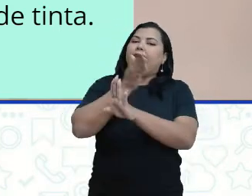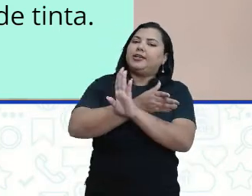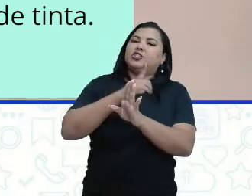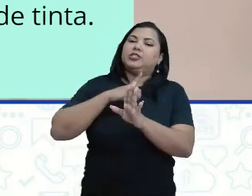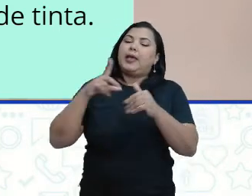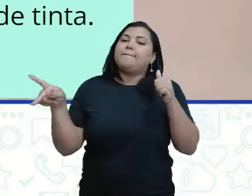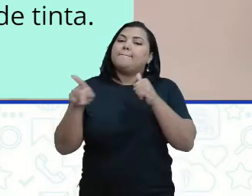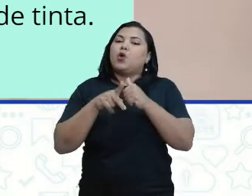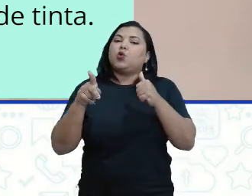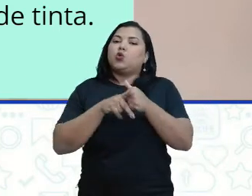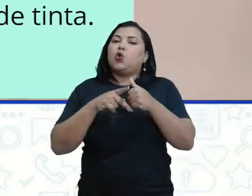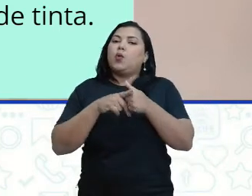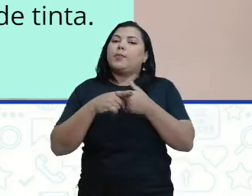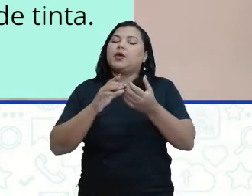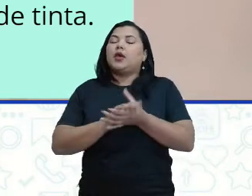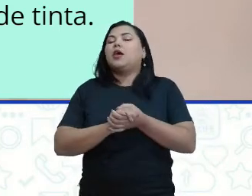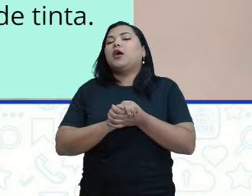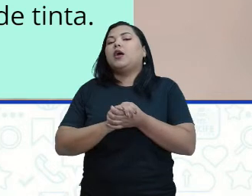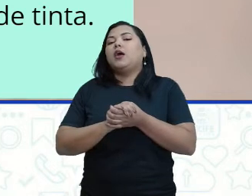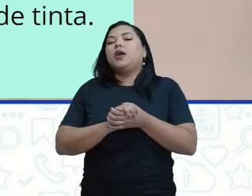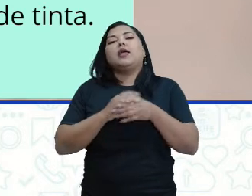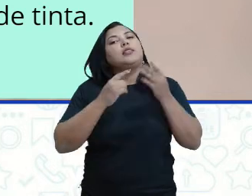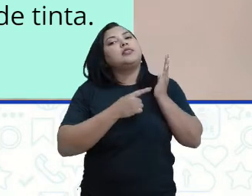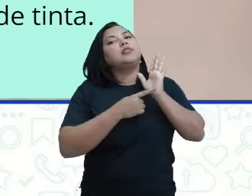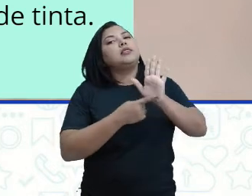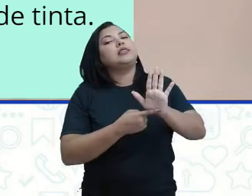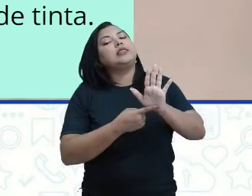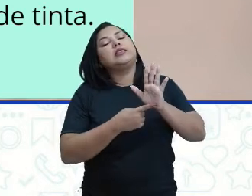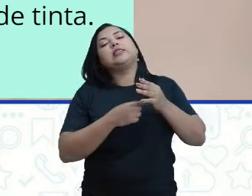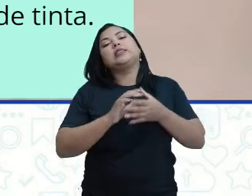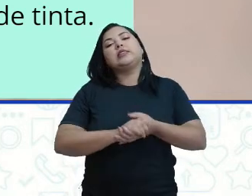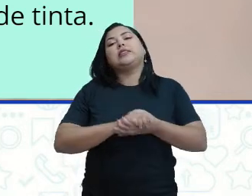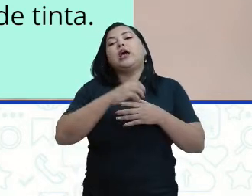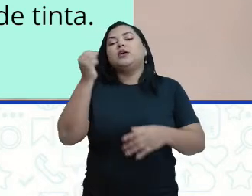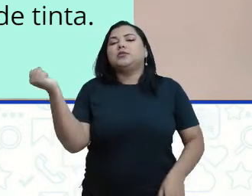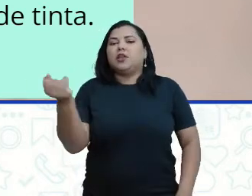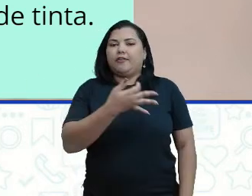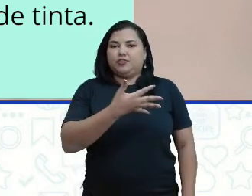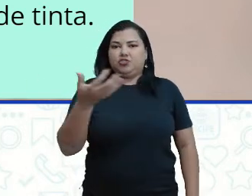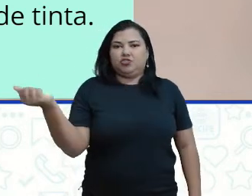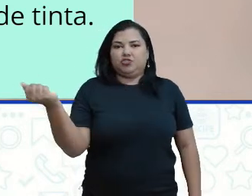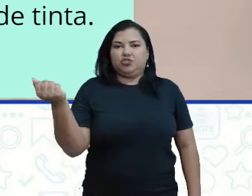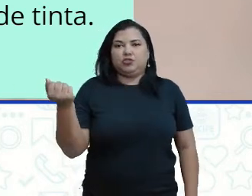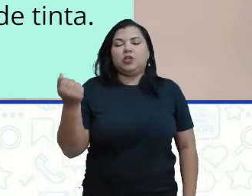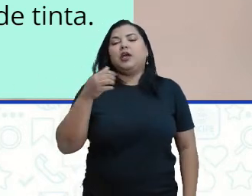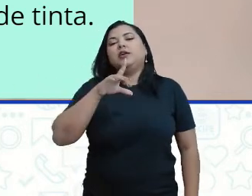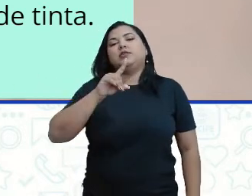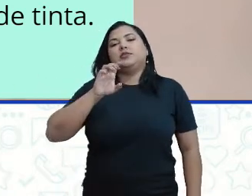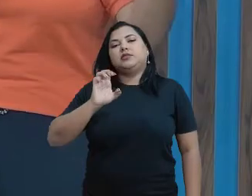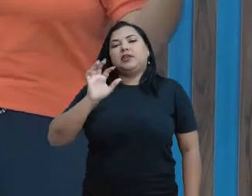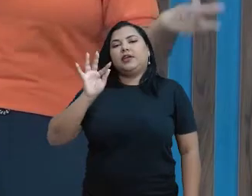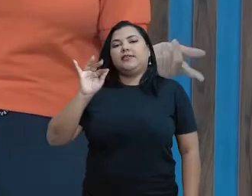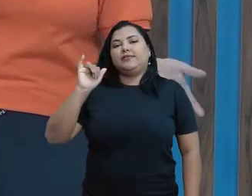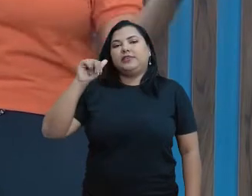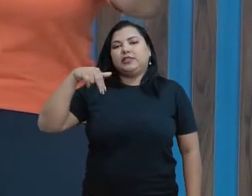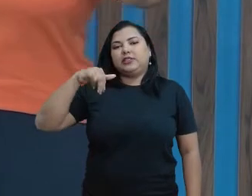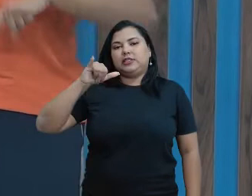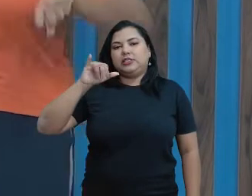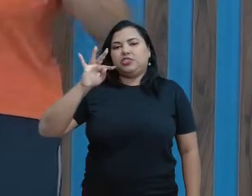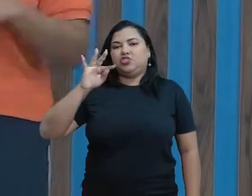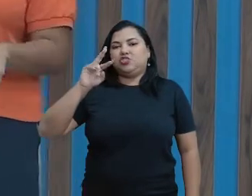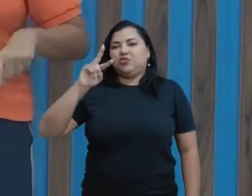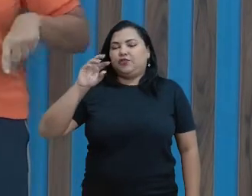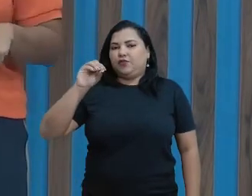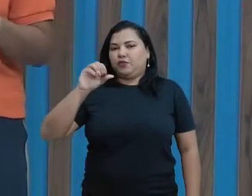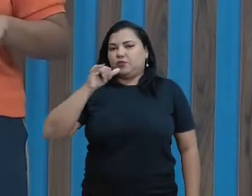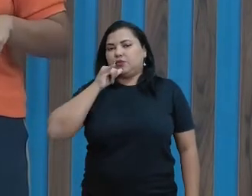Eita, demonstrativos, eu esqueci de corrigir isso de novo, definitivos. Ou a, os ais. Então, acabei de lavar o vestido que